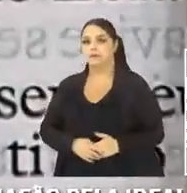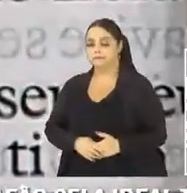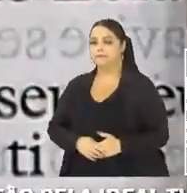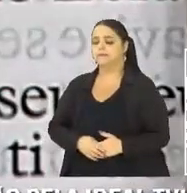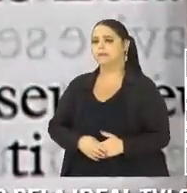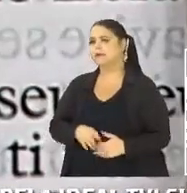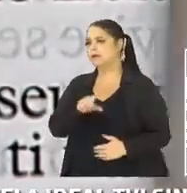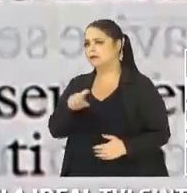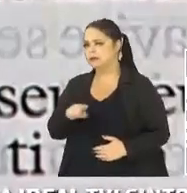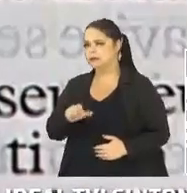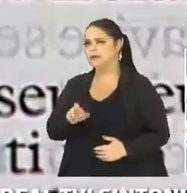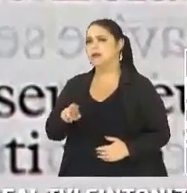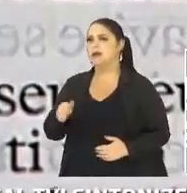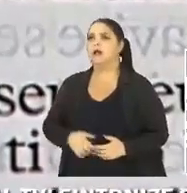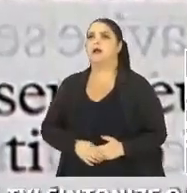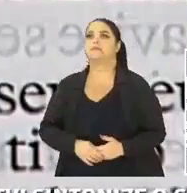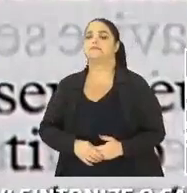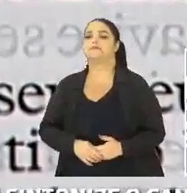Presta atenção nesse título, ó.